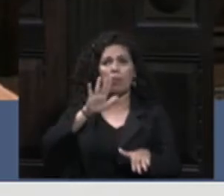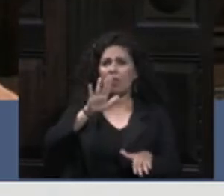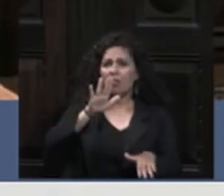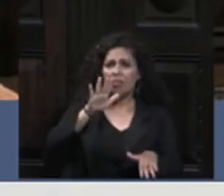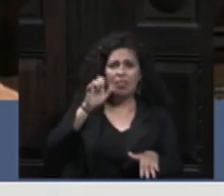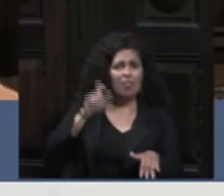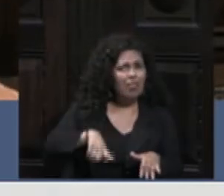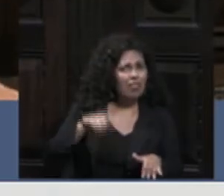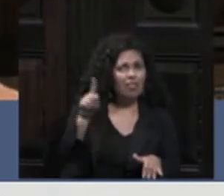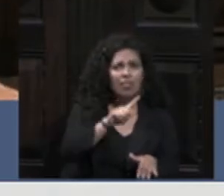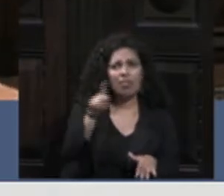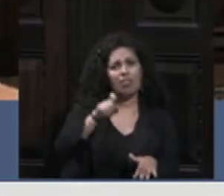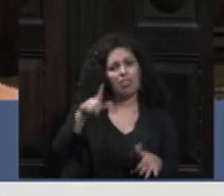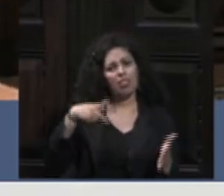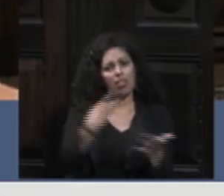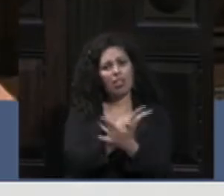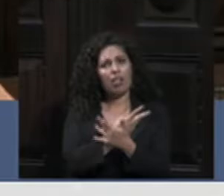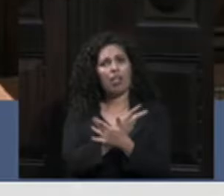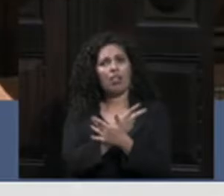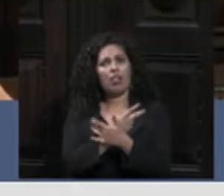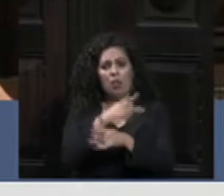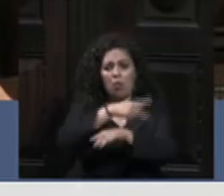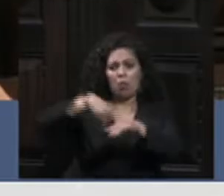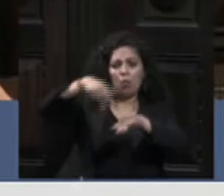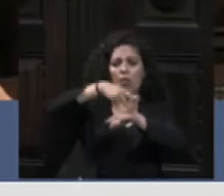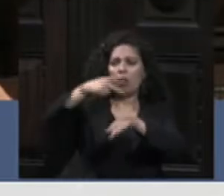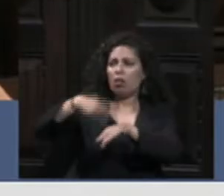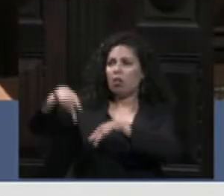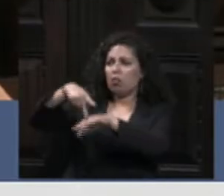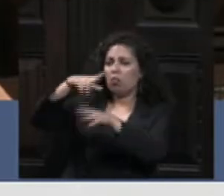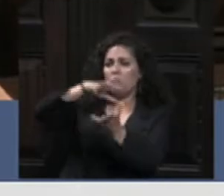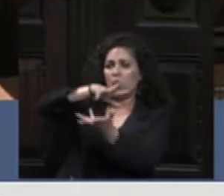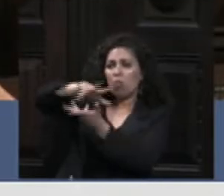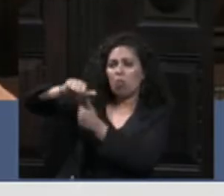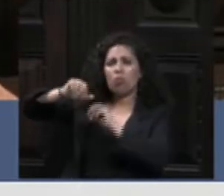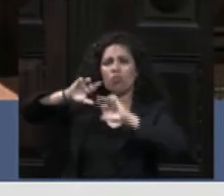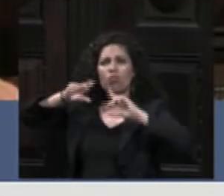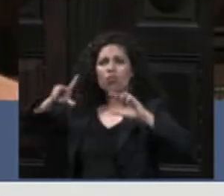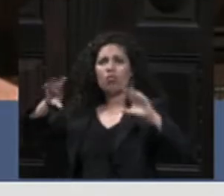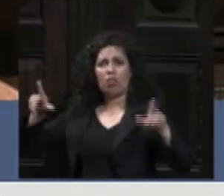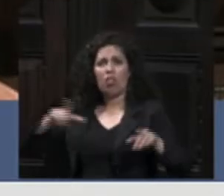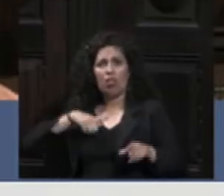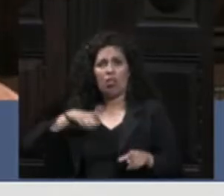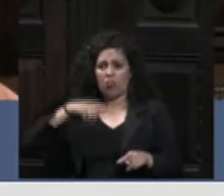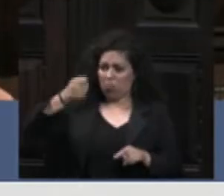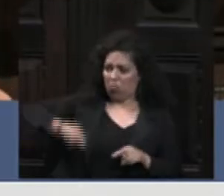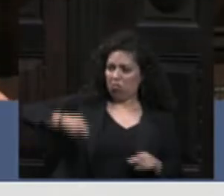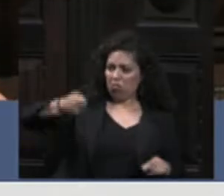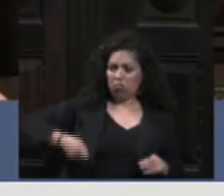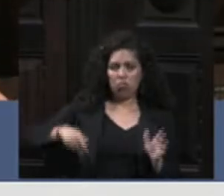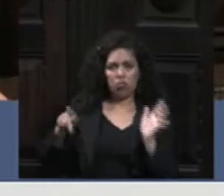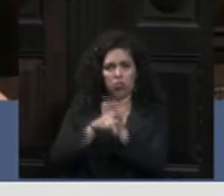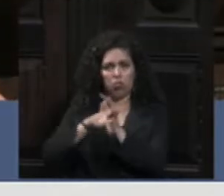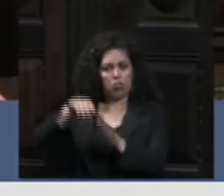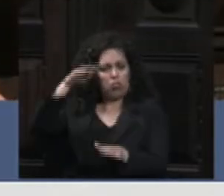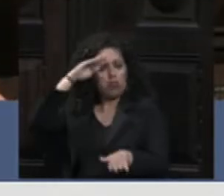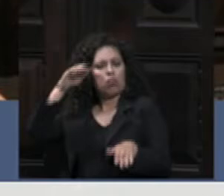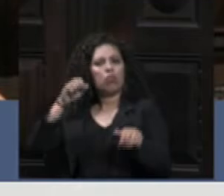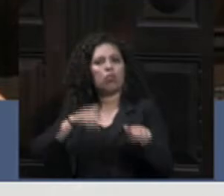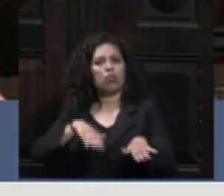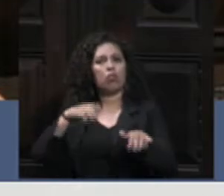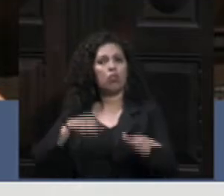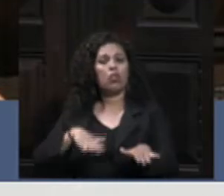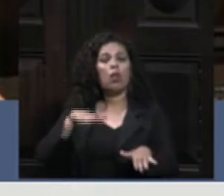Vide diversos países do mundo. Existe ditadura militar e